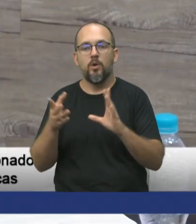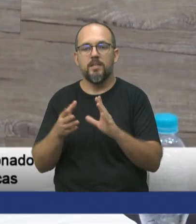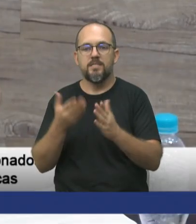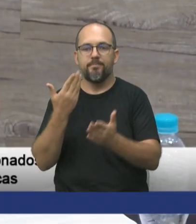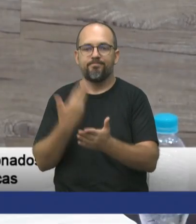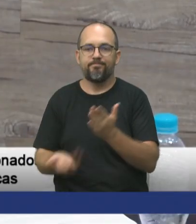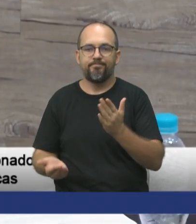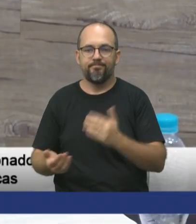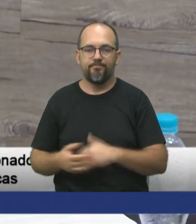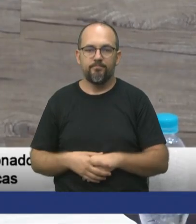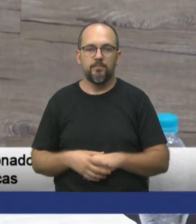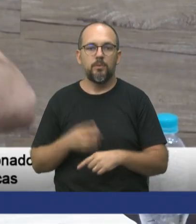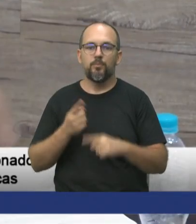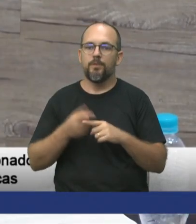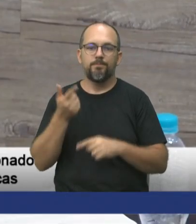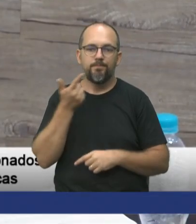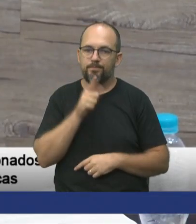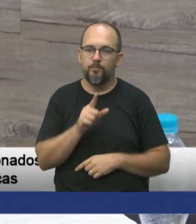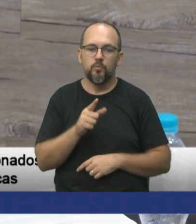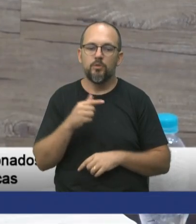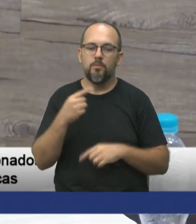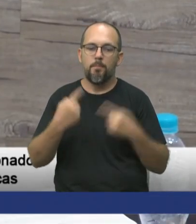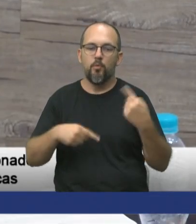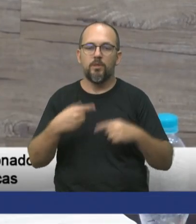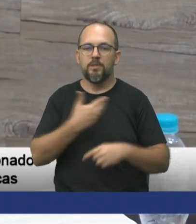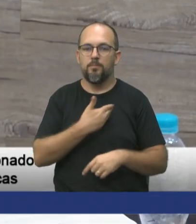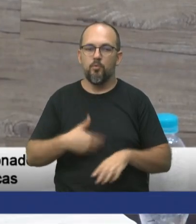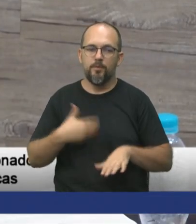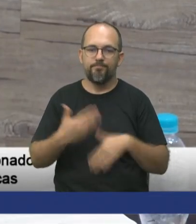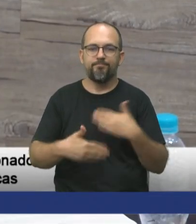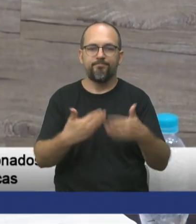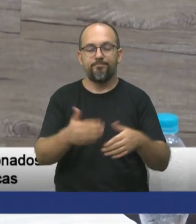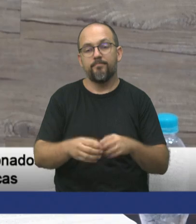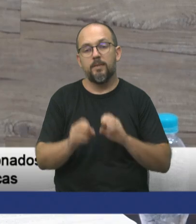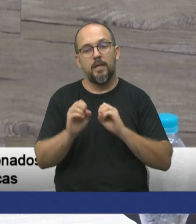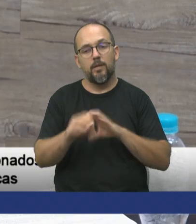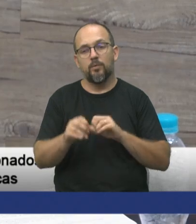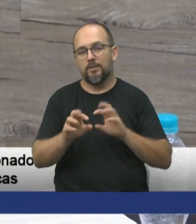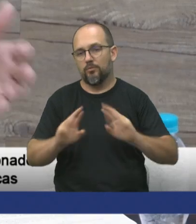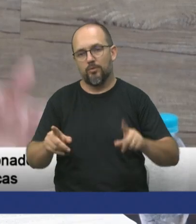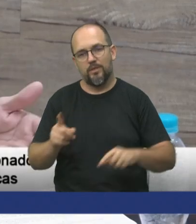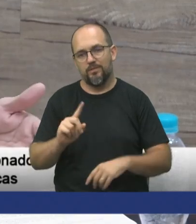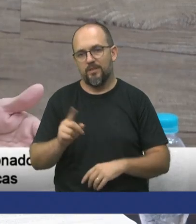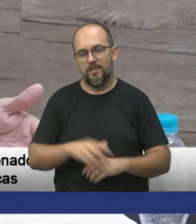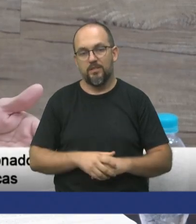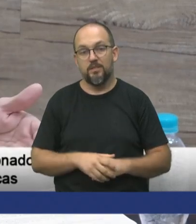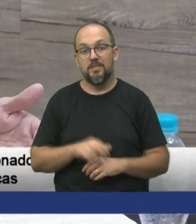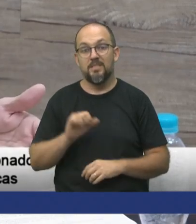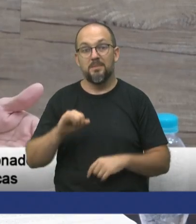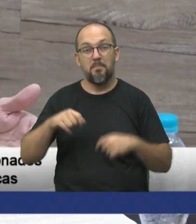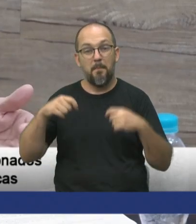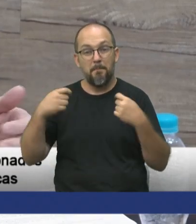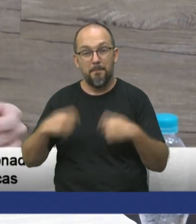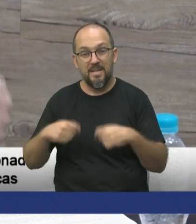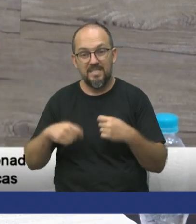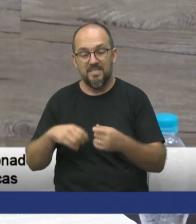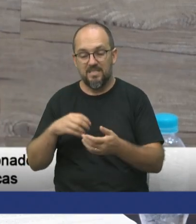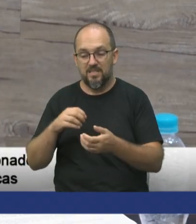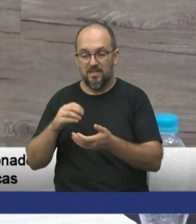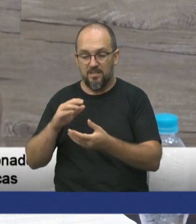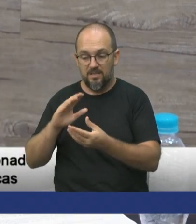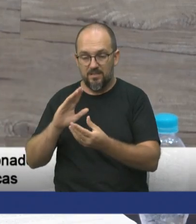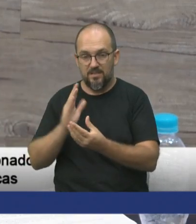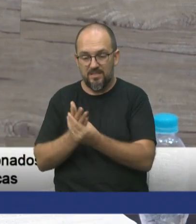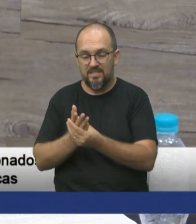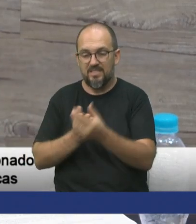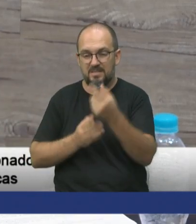conseguissem fazer a política pública desenvolver. Na educação não é muito diferente. Quando a gente precisa protocolar,